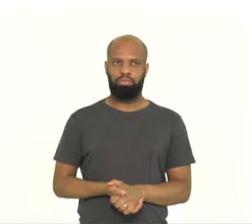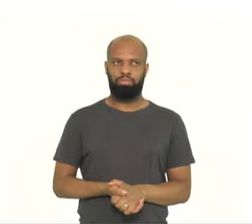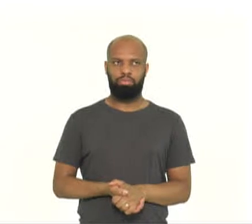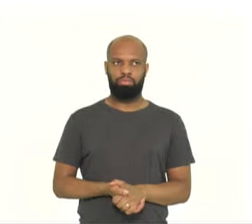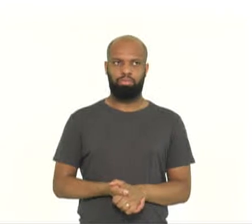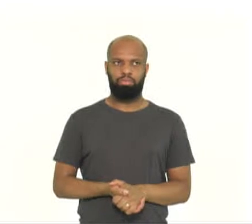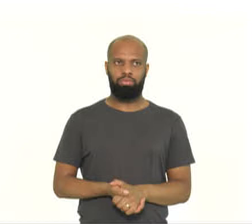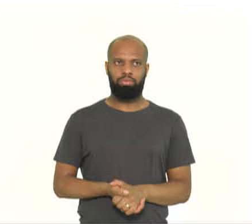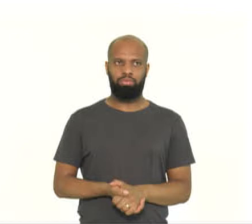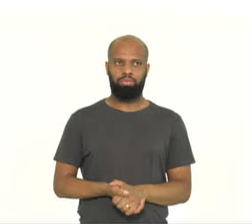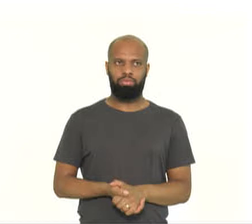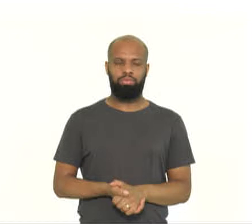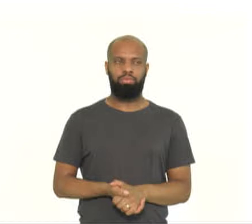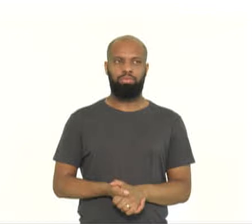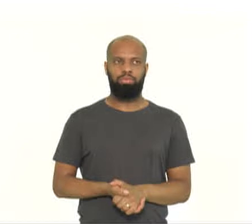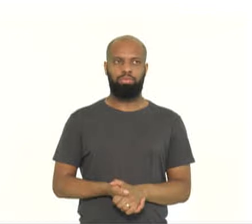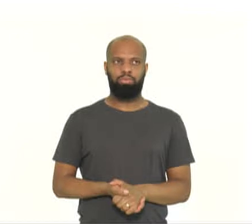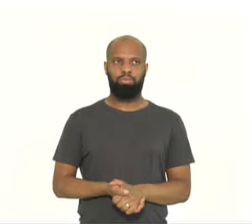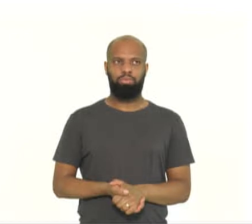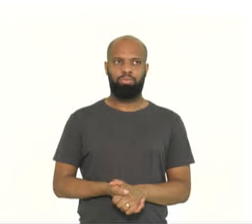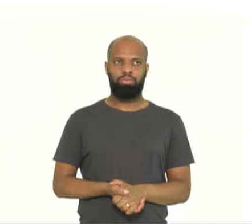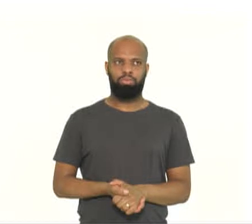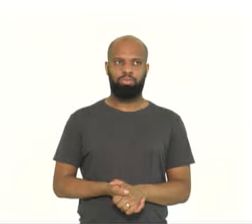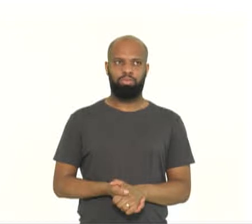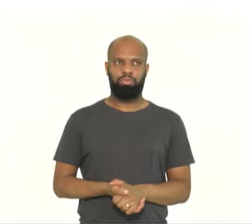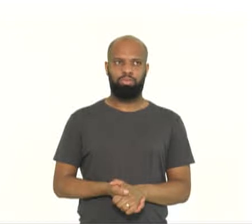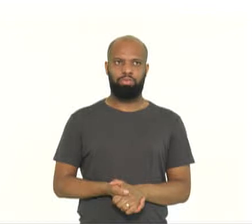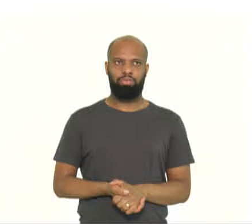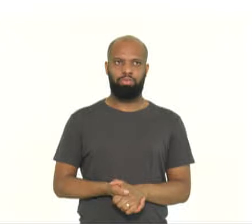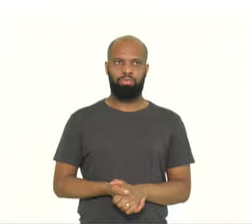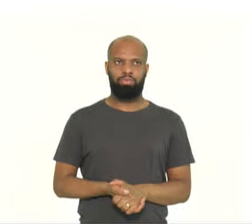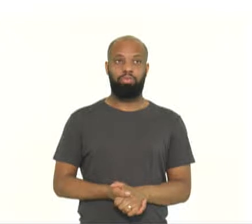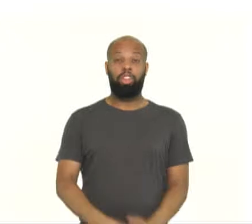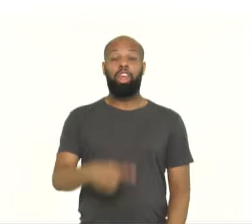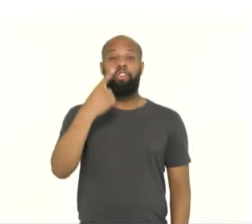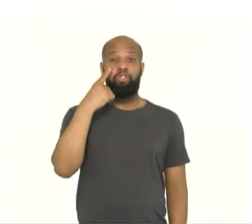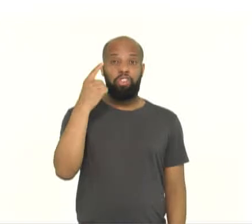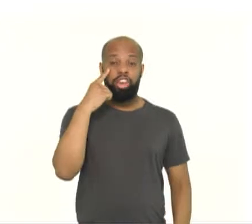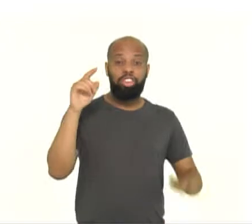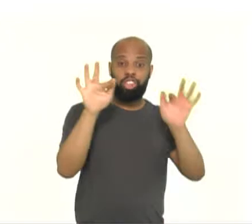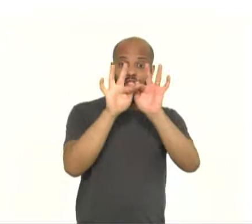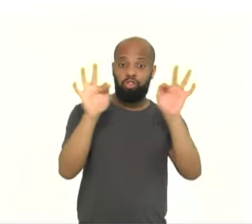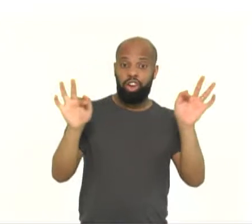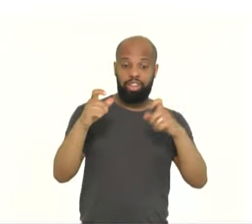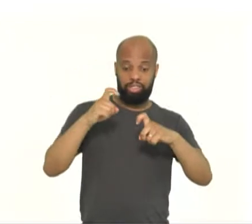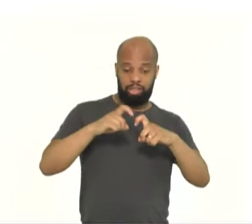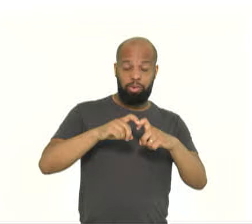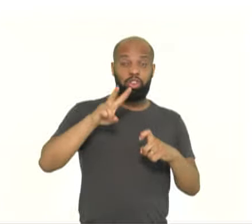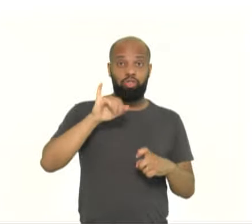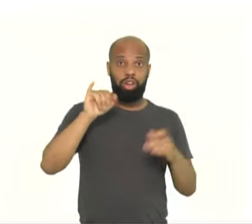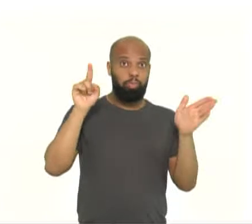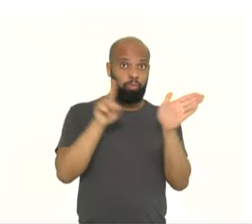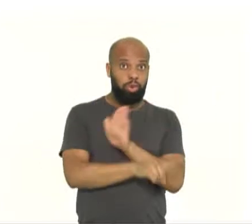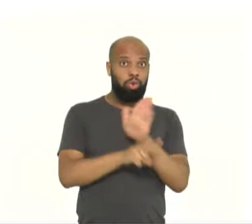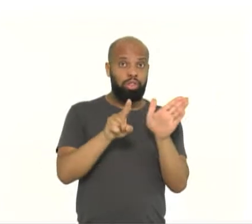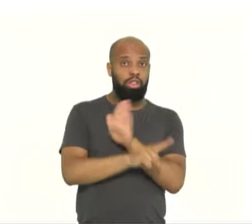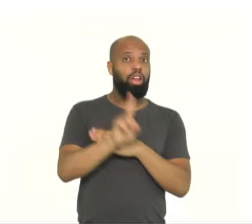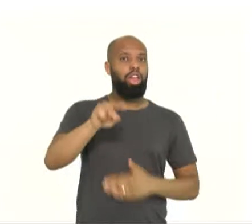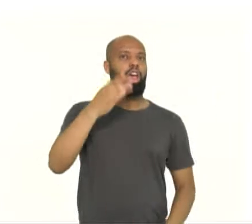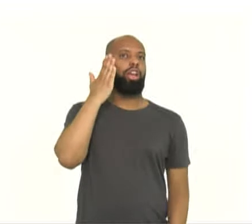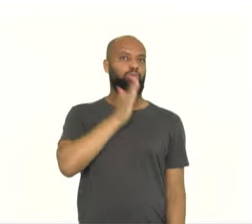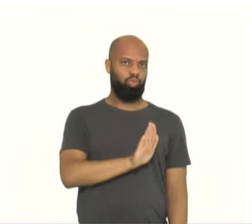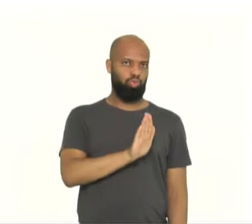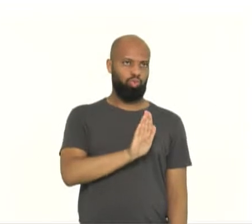siento com mais el síntoma. Daí nós temos o exemplo, me siento com fiebre, tá